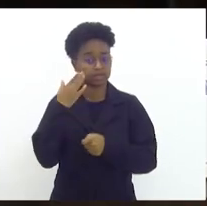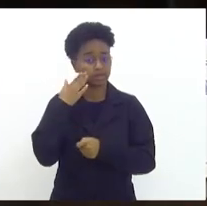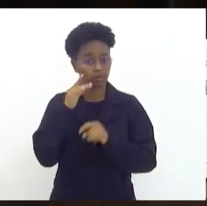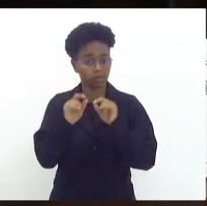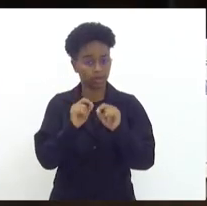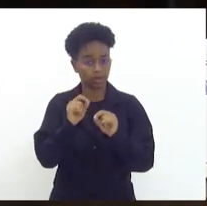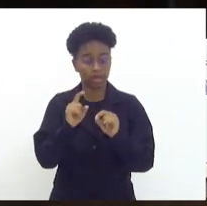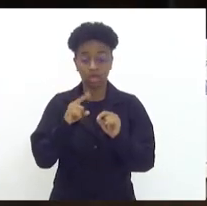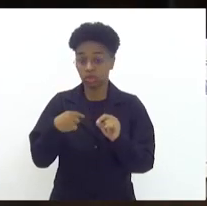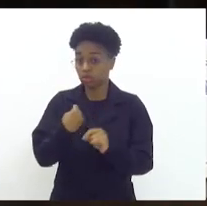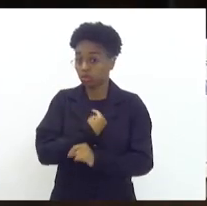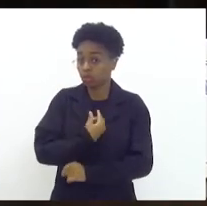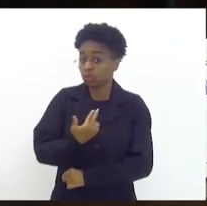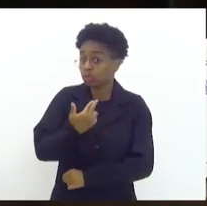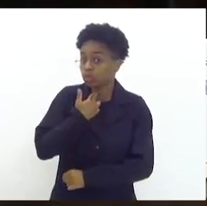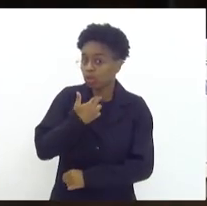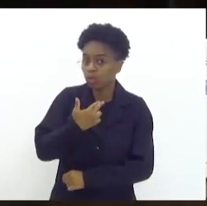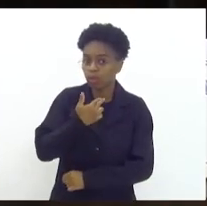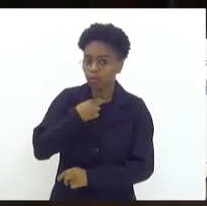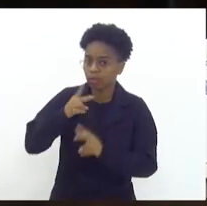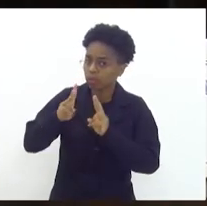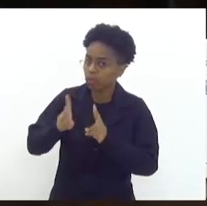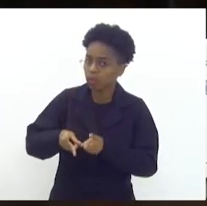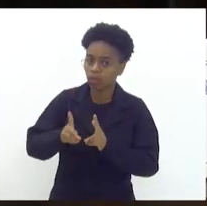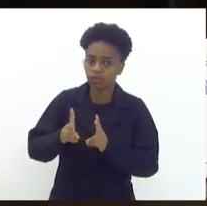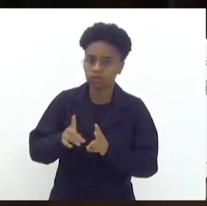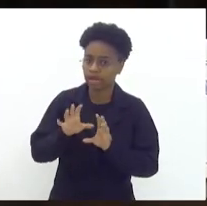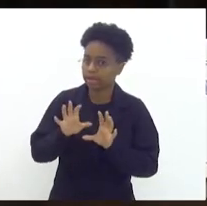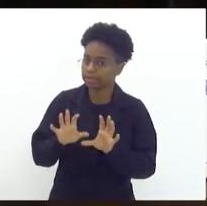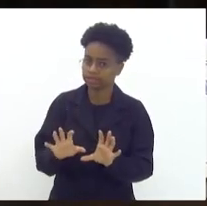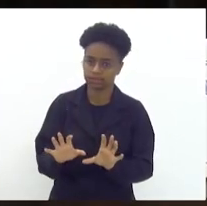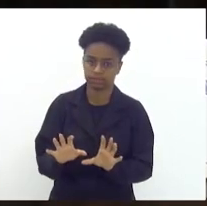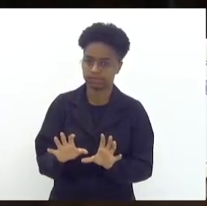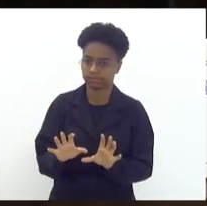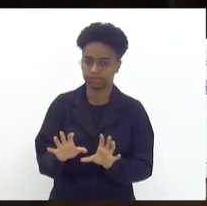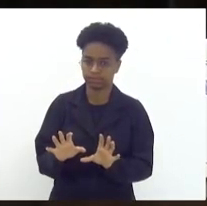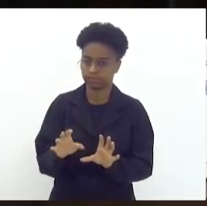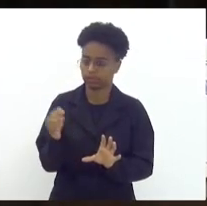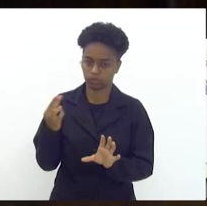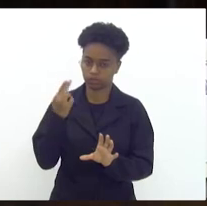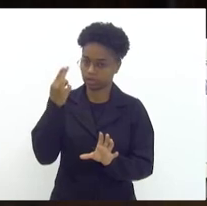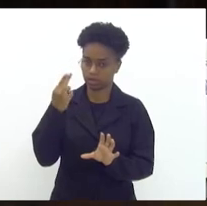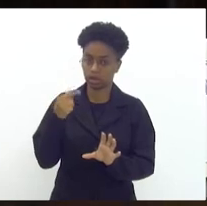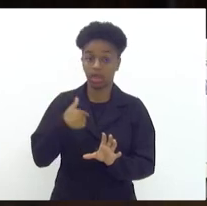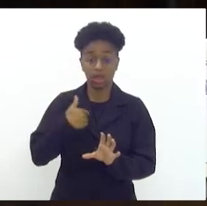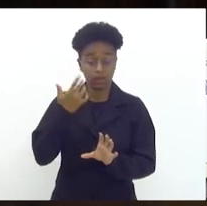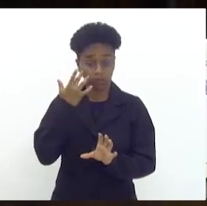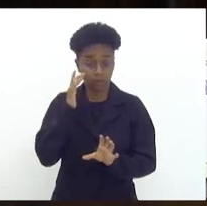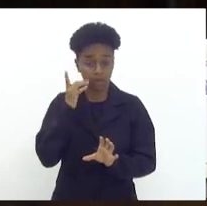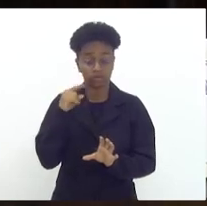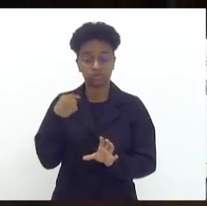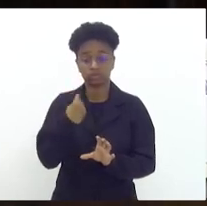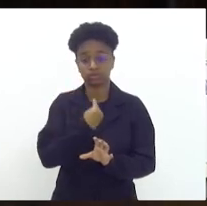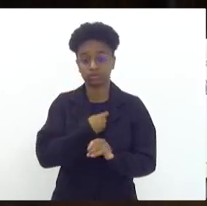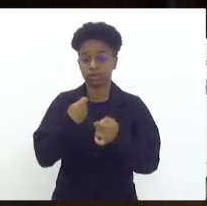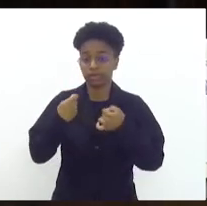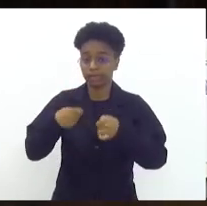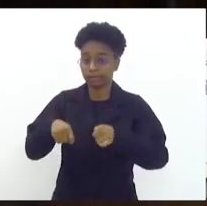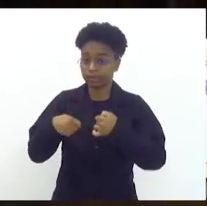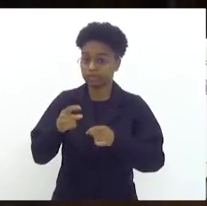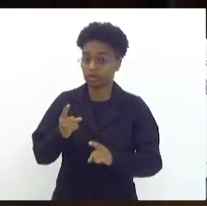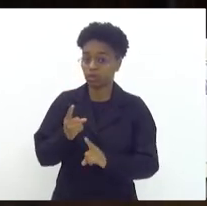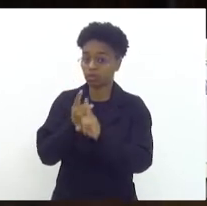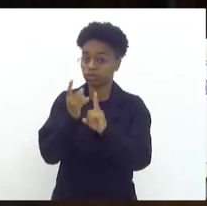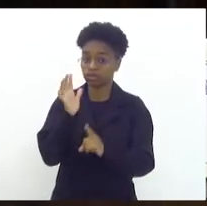não podemos permanecer do jeito que a coisa está eu acho que precisamos encontrar